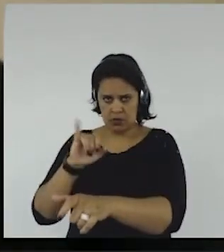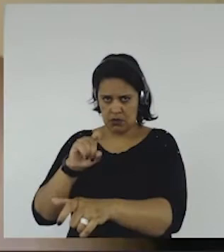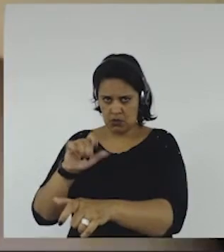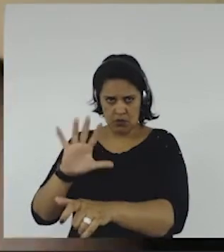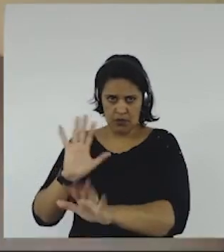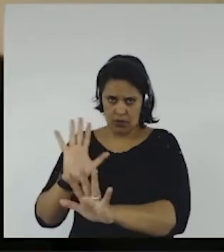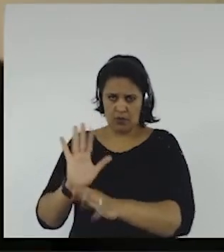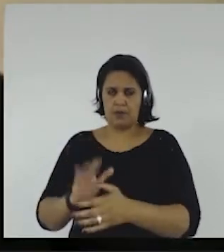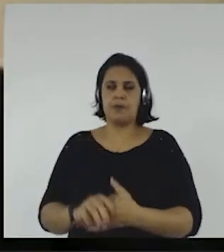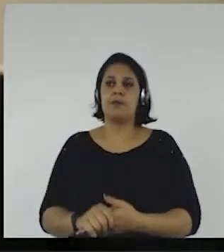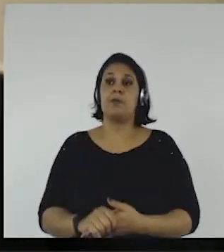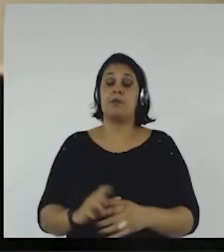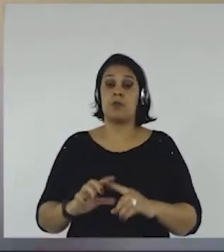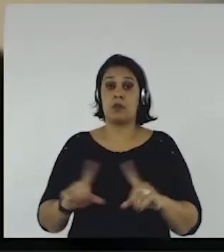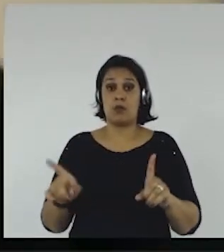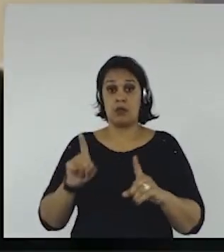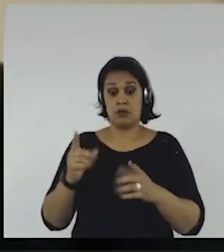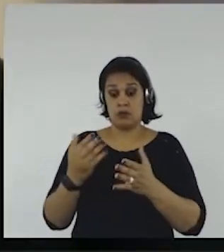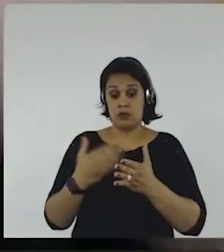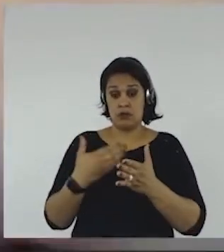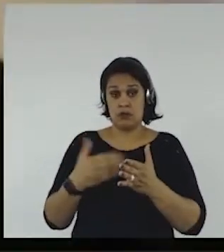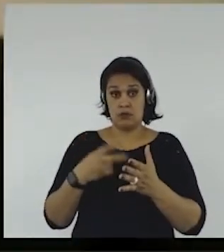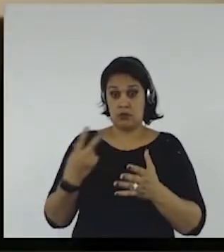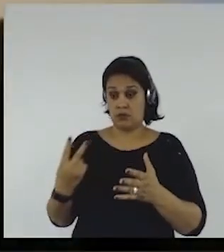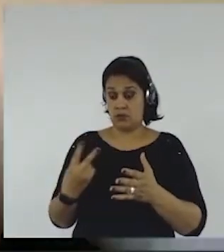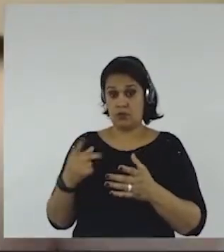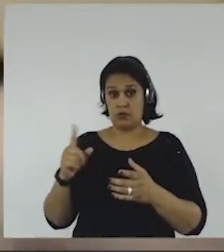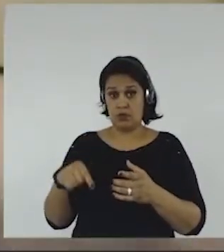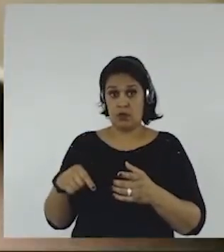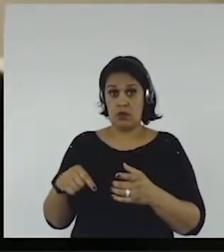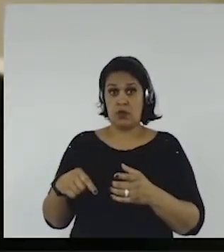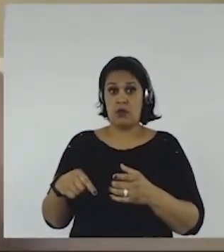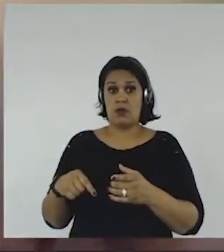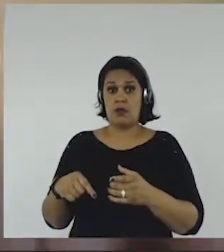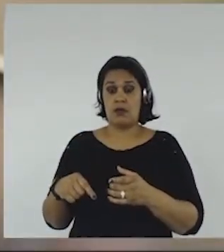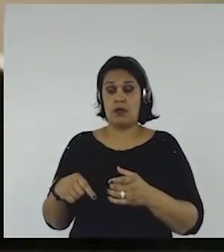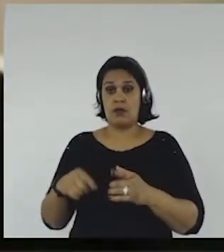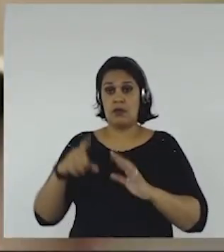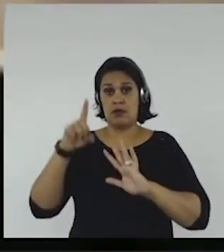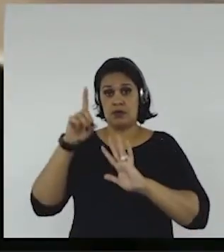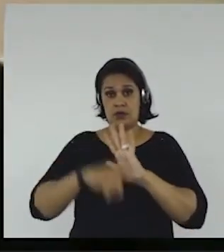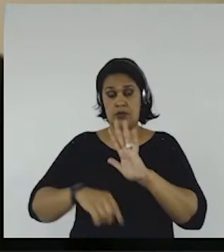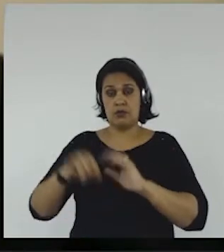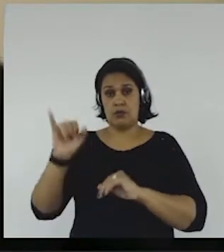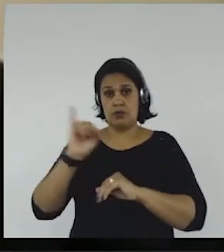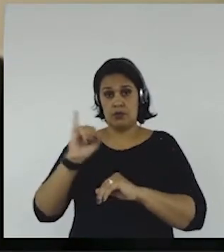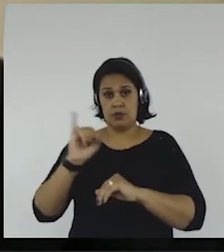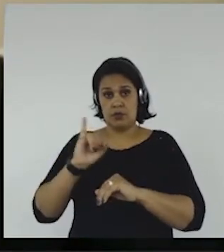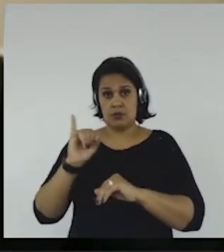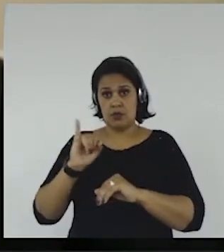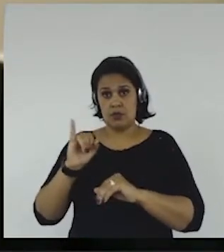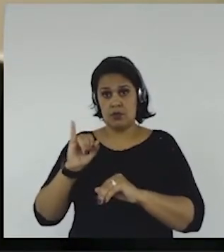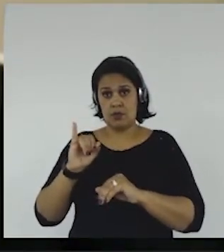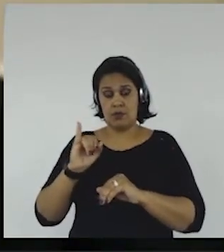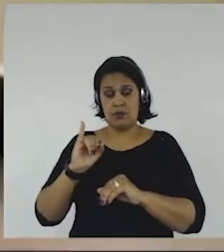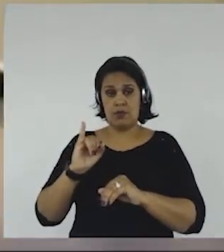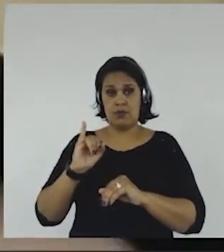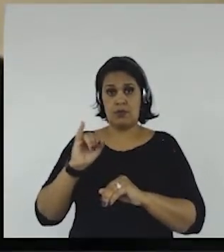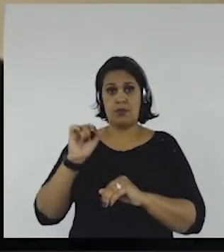o desdobramento dele, e que levou o professor a ser meu professor de Direito Internacional antes de professor de Direito